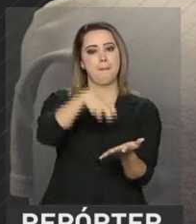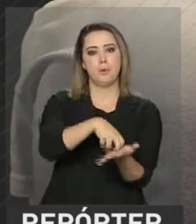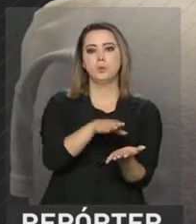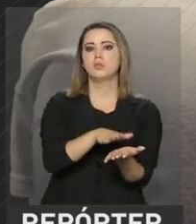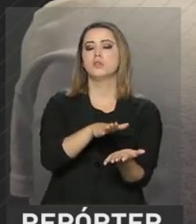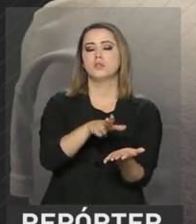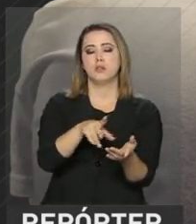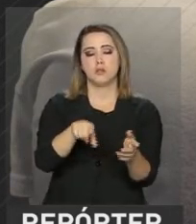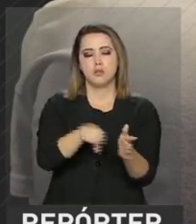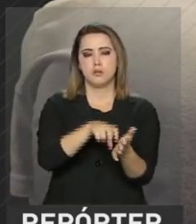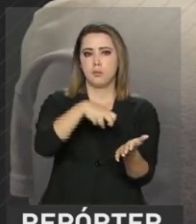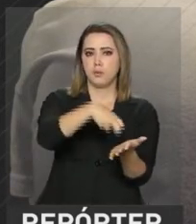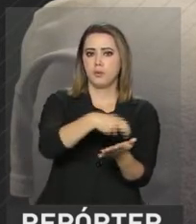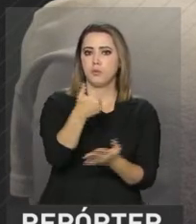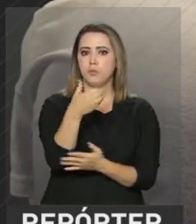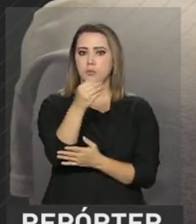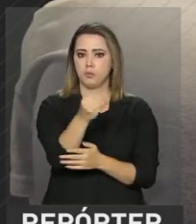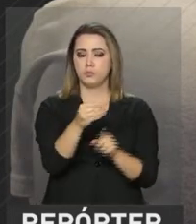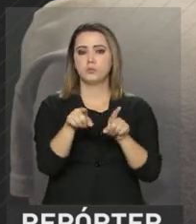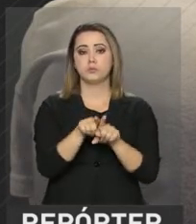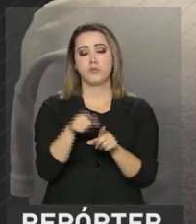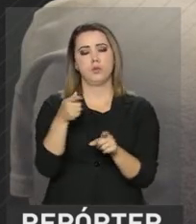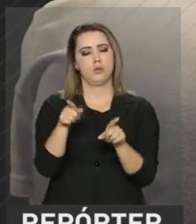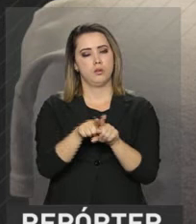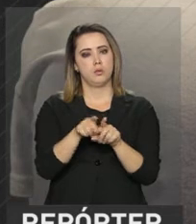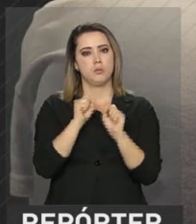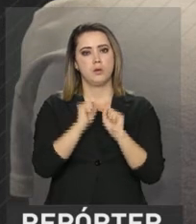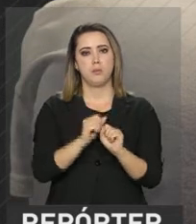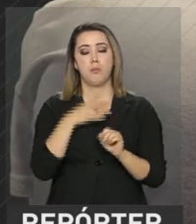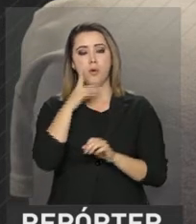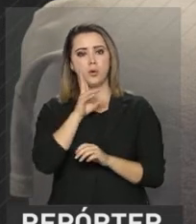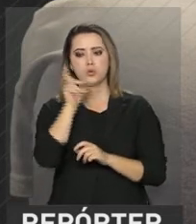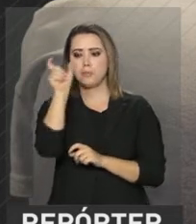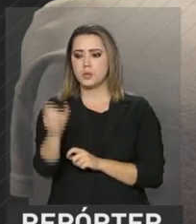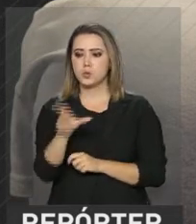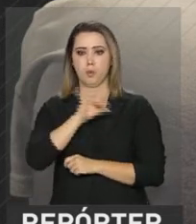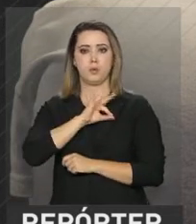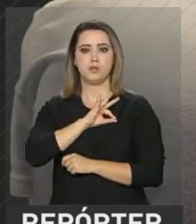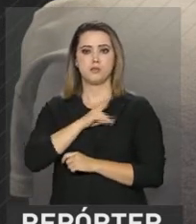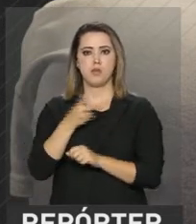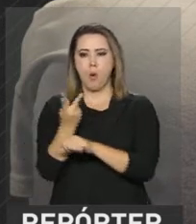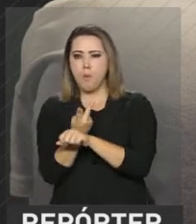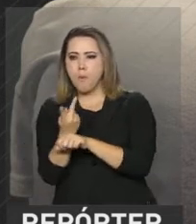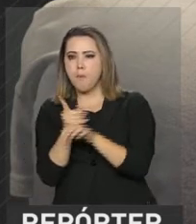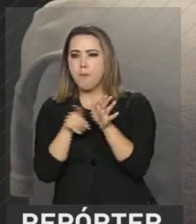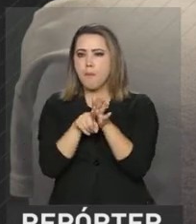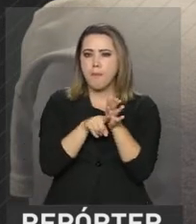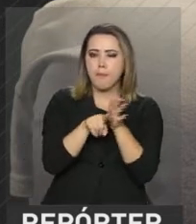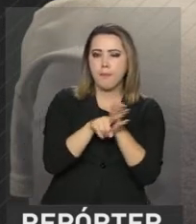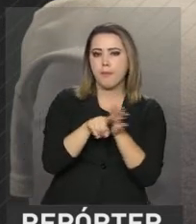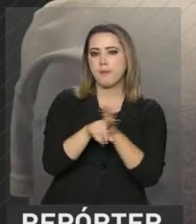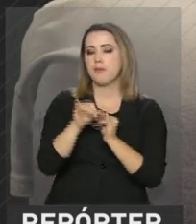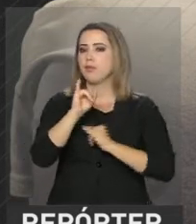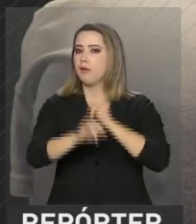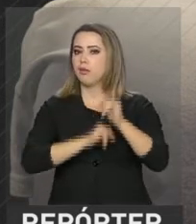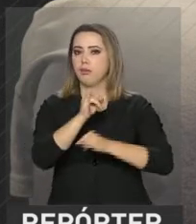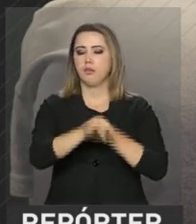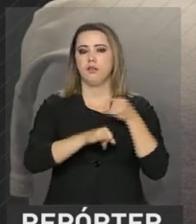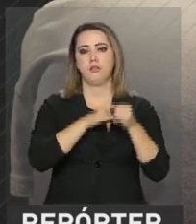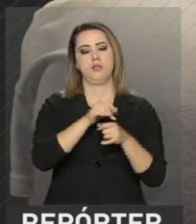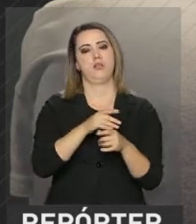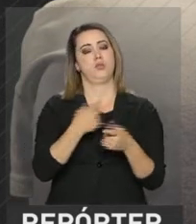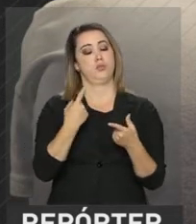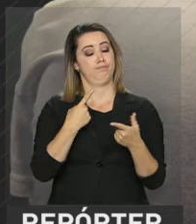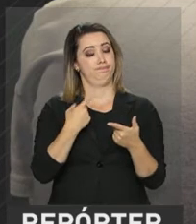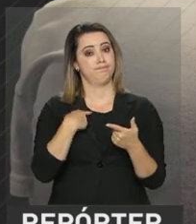outra medida autoriza a infiltração de agentes de polícia na internet para investigação de crimes de pedofilia essa investigação